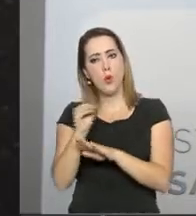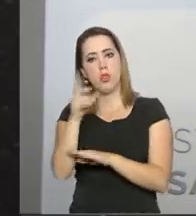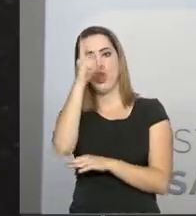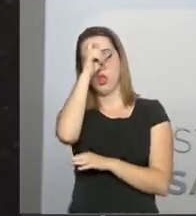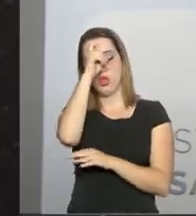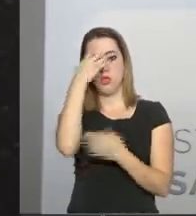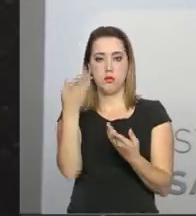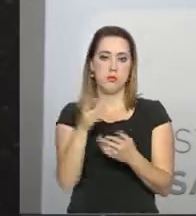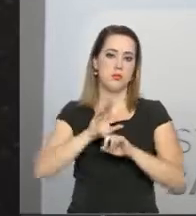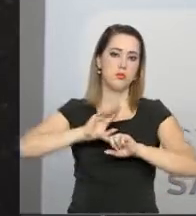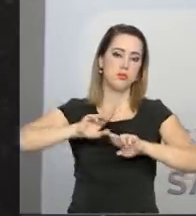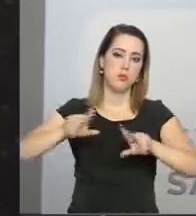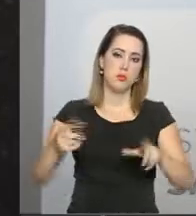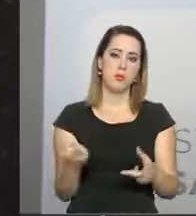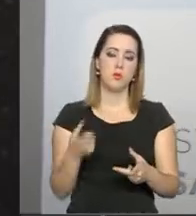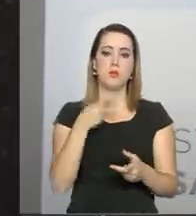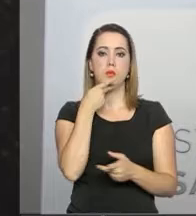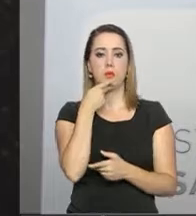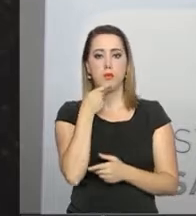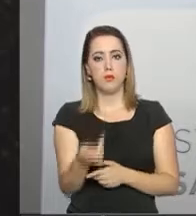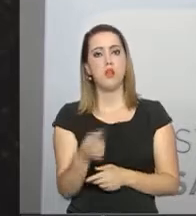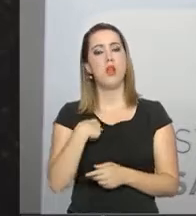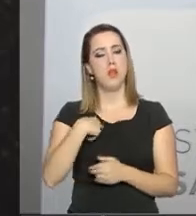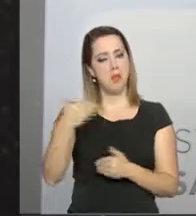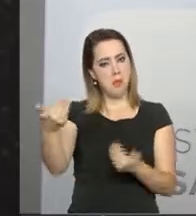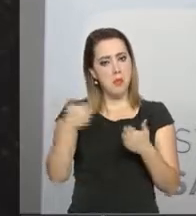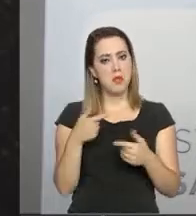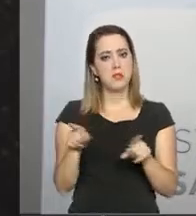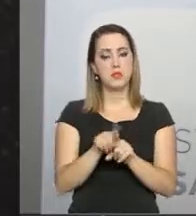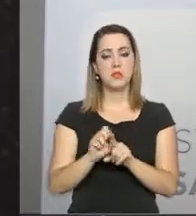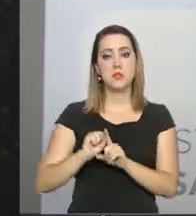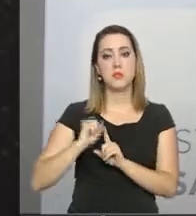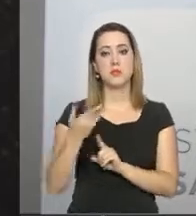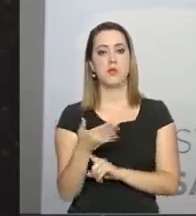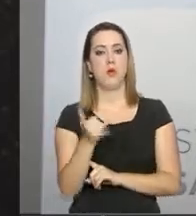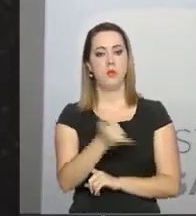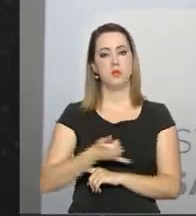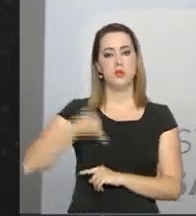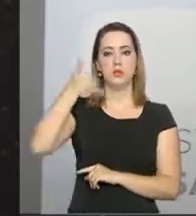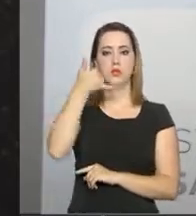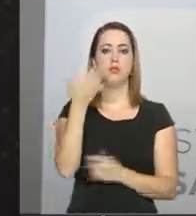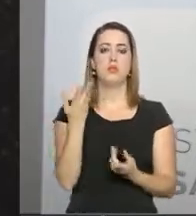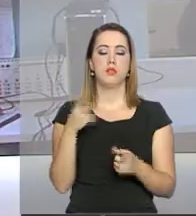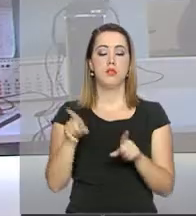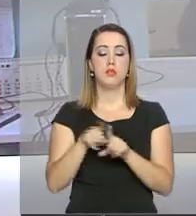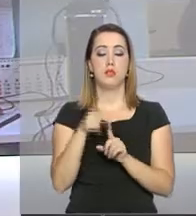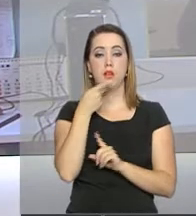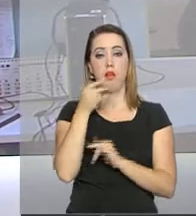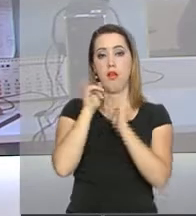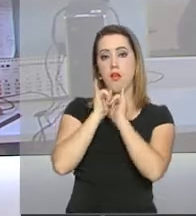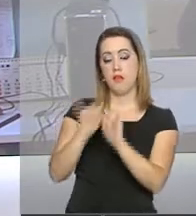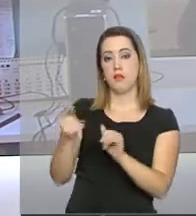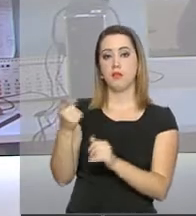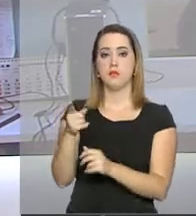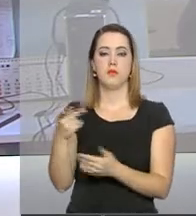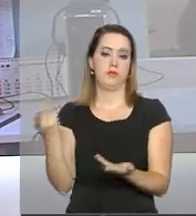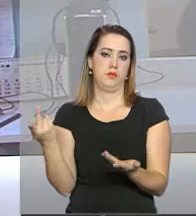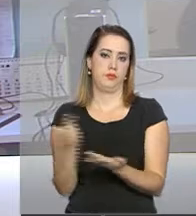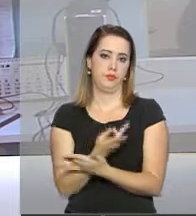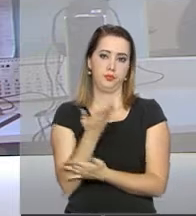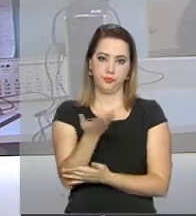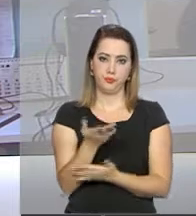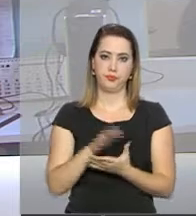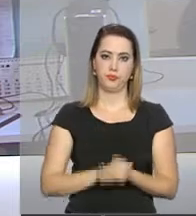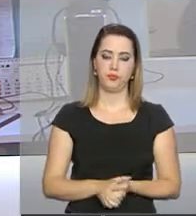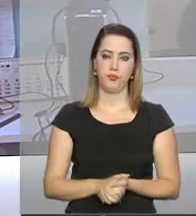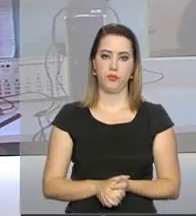recebeu o serviço. Senão, ele vai ligar para a ouvidoria e as providências serão tomadas pelo lançamento indevido. Oferecer uma